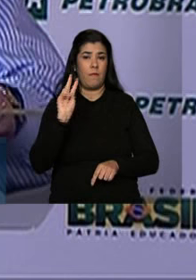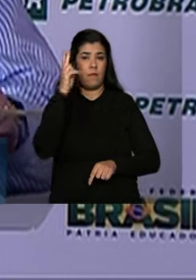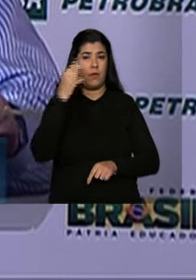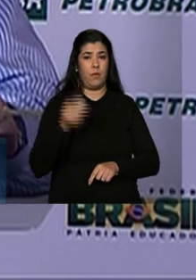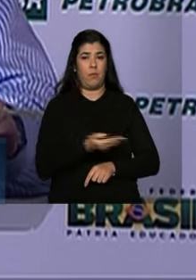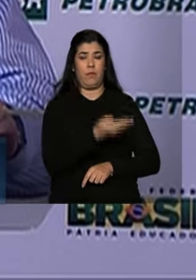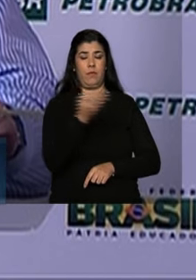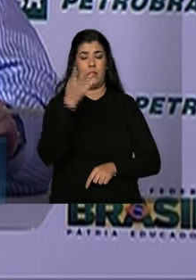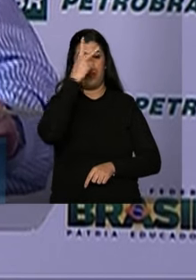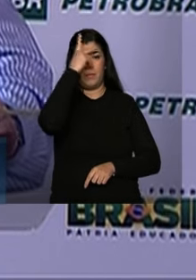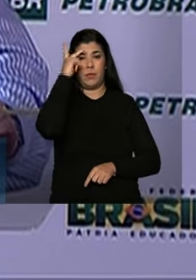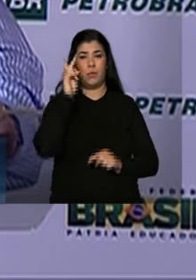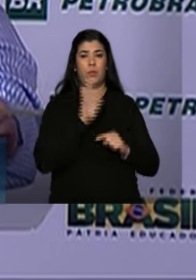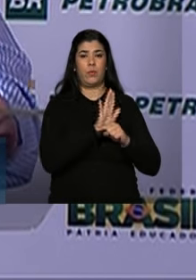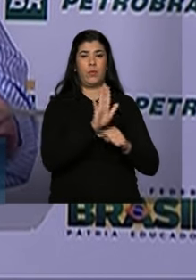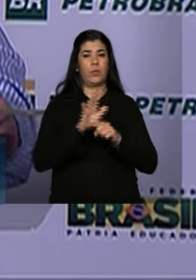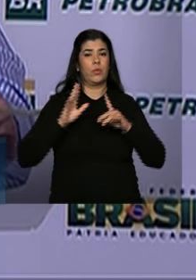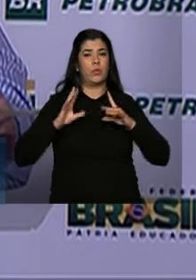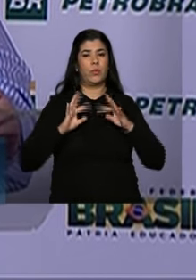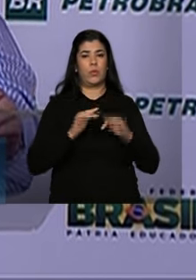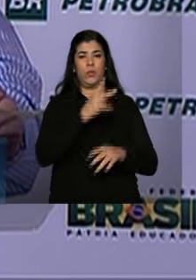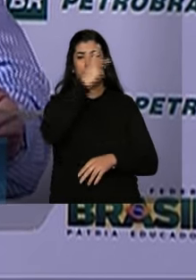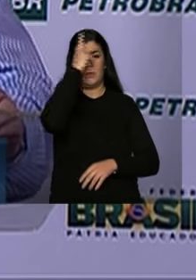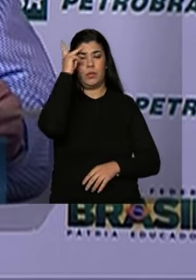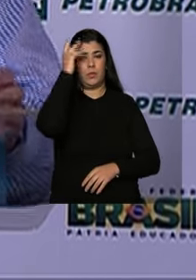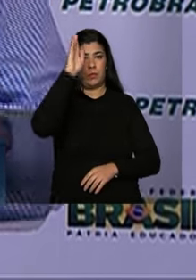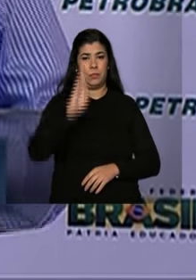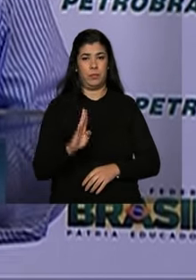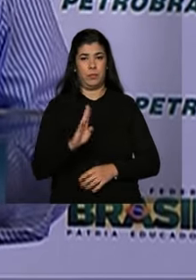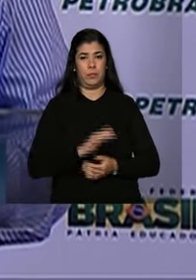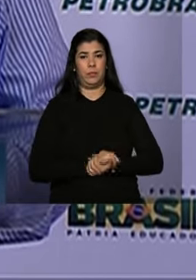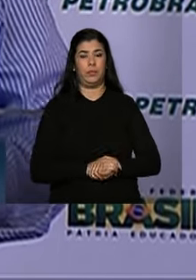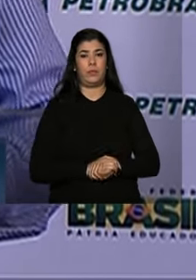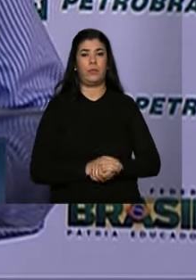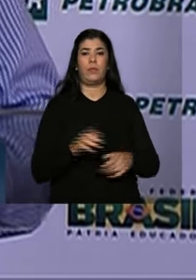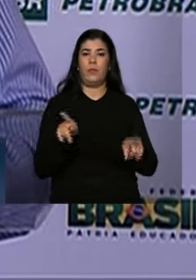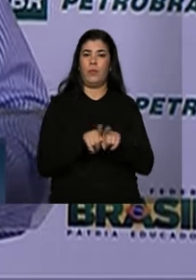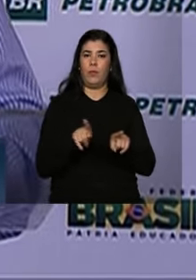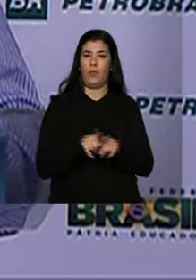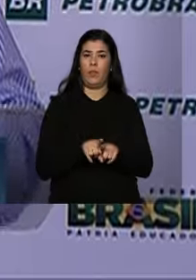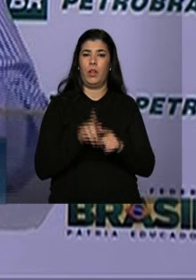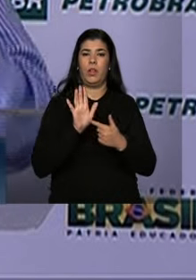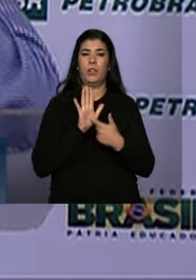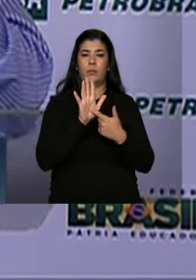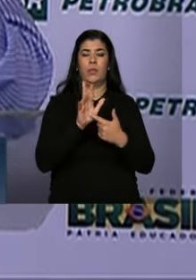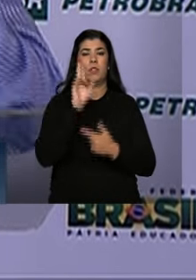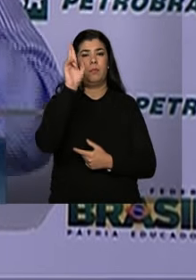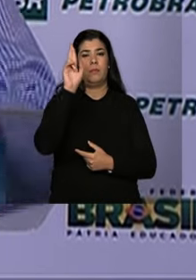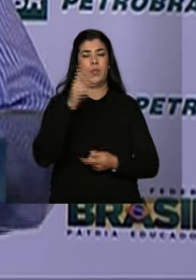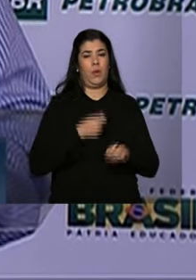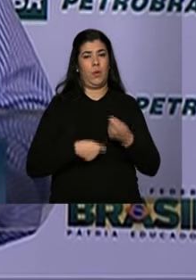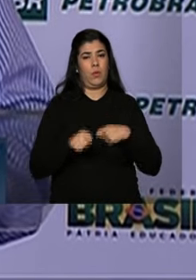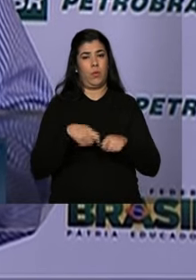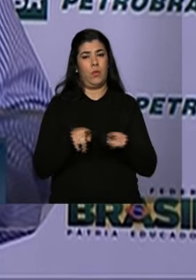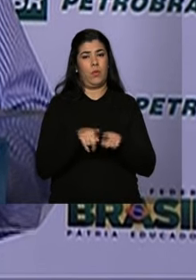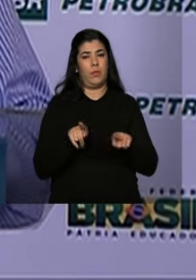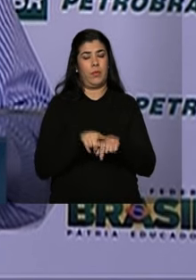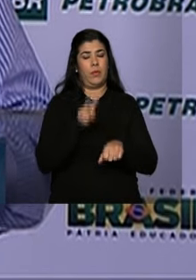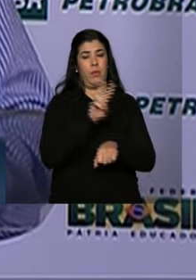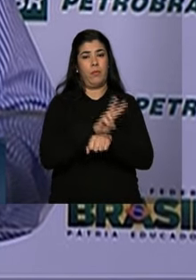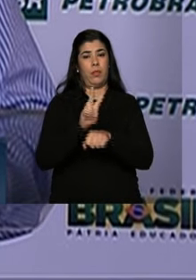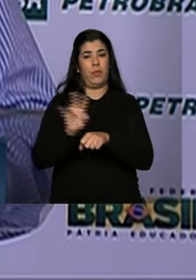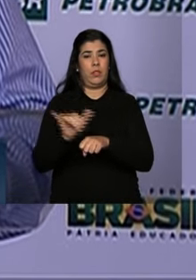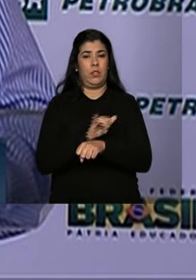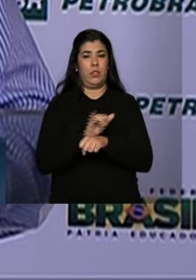nossos acionistas e para todos os brasileiros. Além da frente econômica, ganhamos também uma proteção